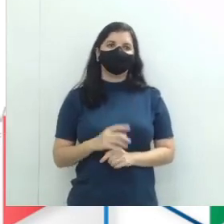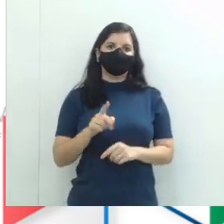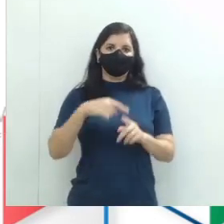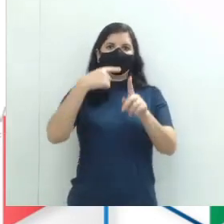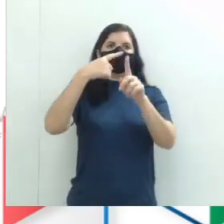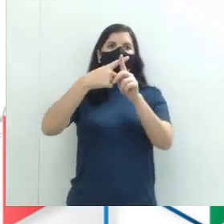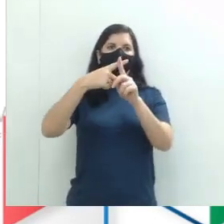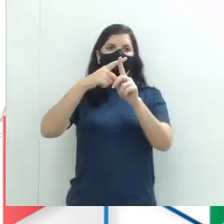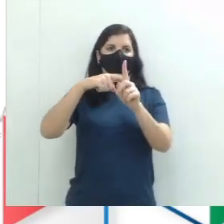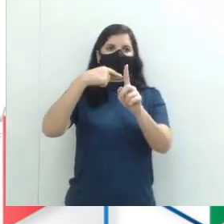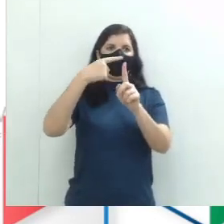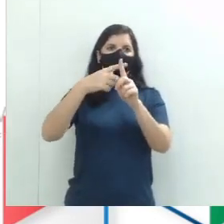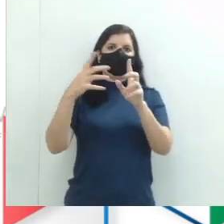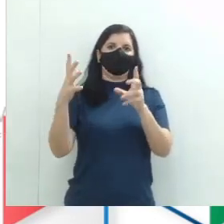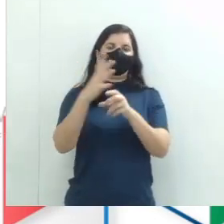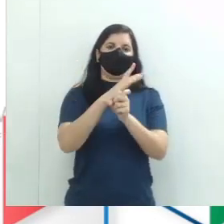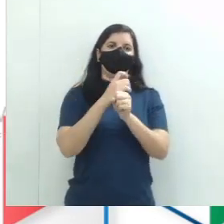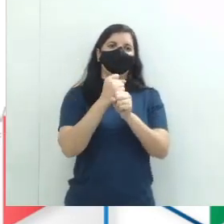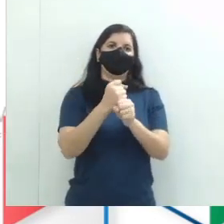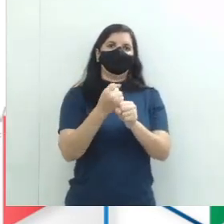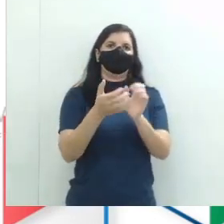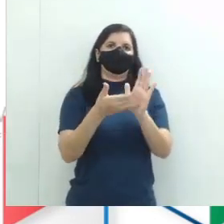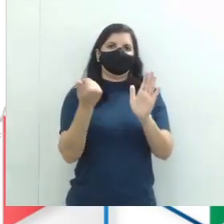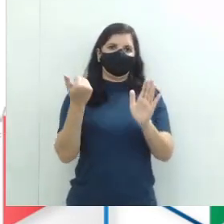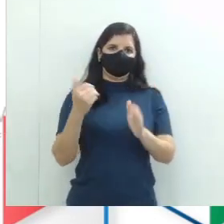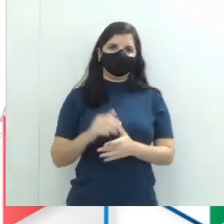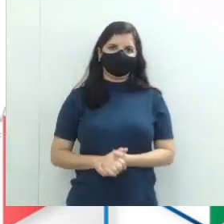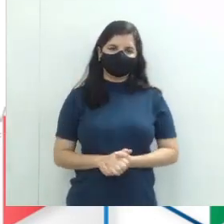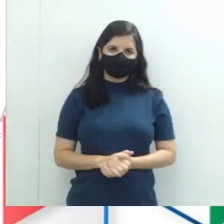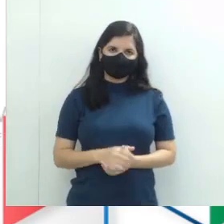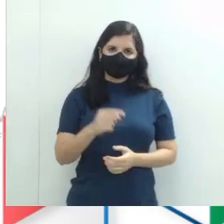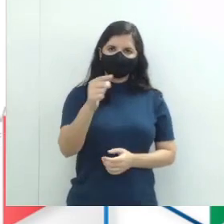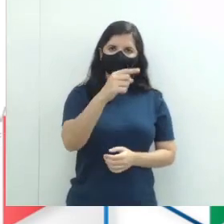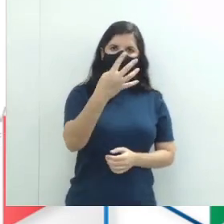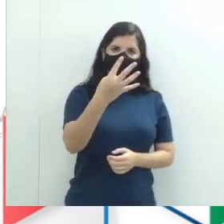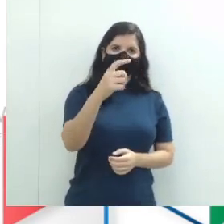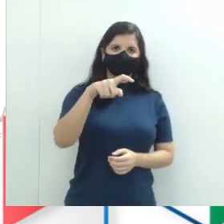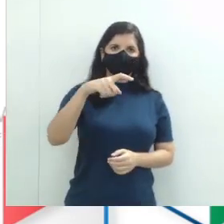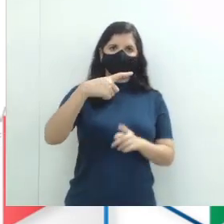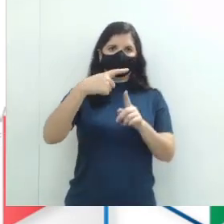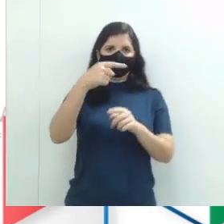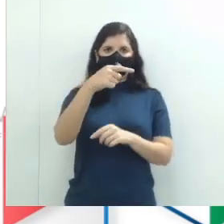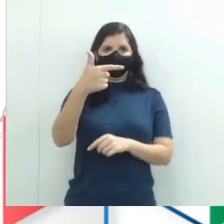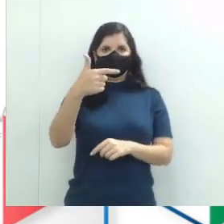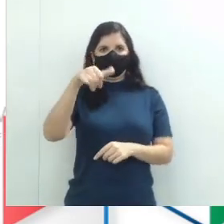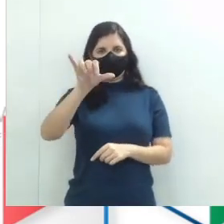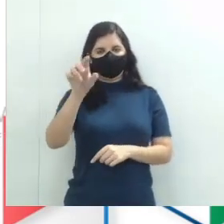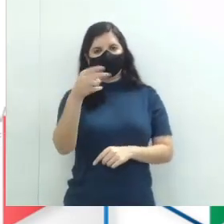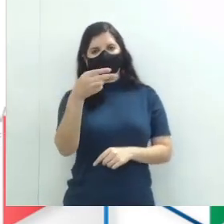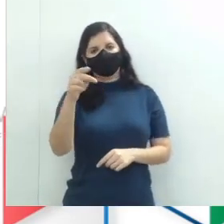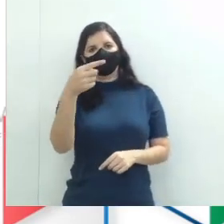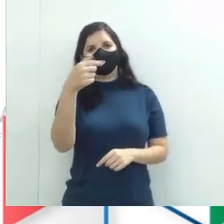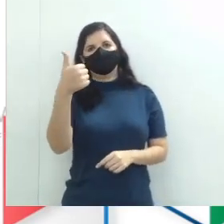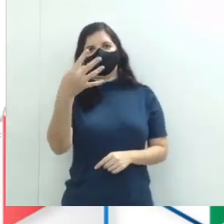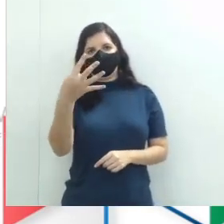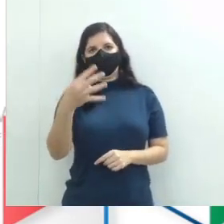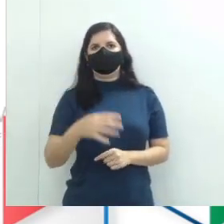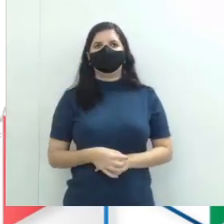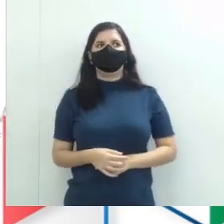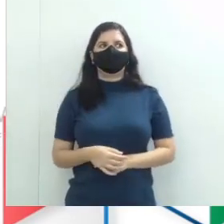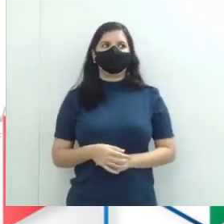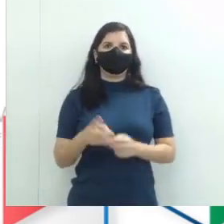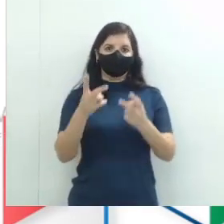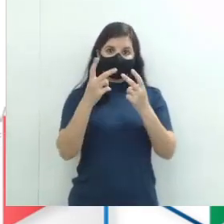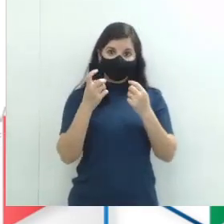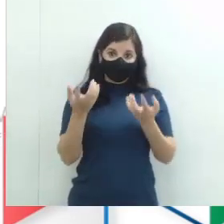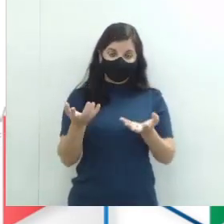somá-lo. E aí eu vou eliminar já um deles. Segue comigo, ó. Menos 4x, menos 2y, menos 14.